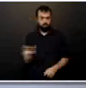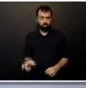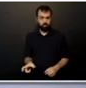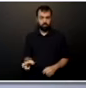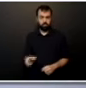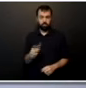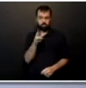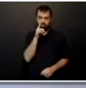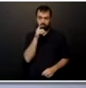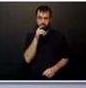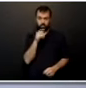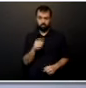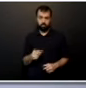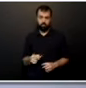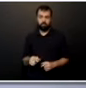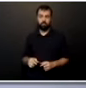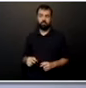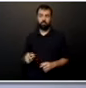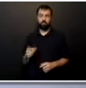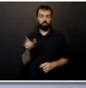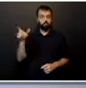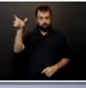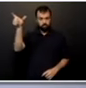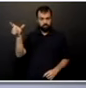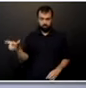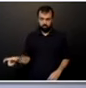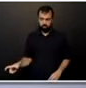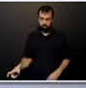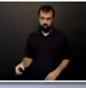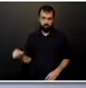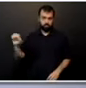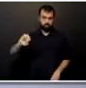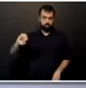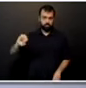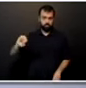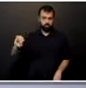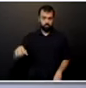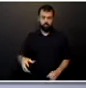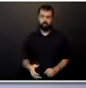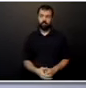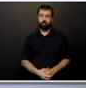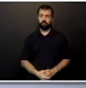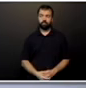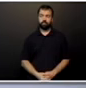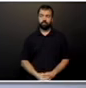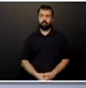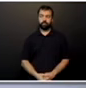quantidade de água em cada saquinho e a quantidade de sal